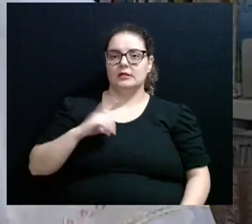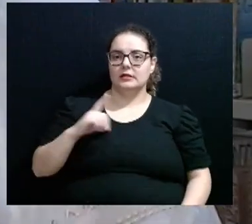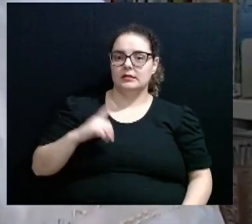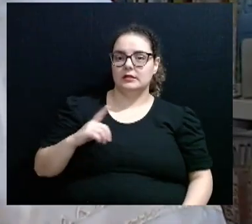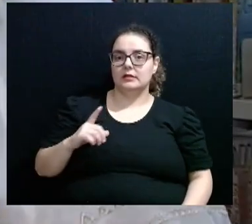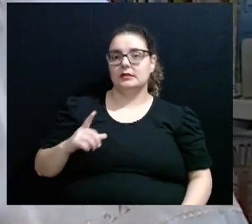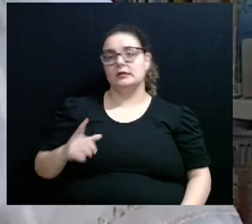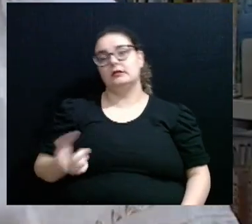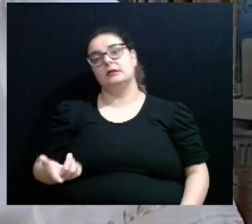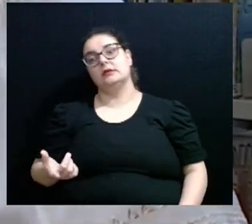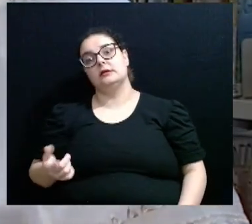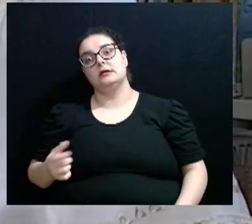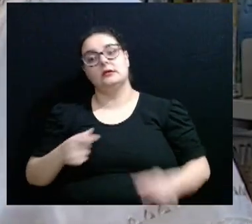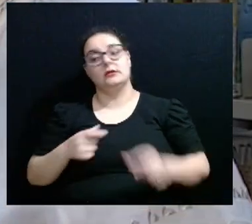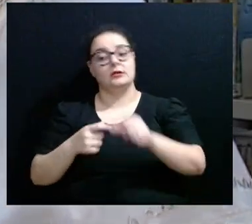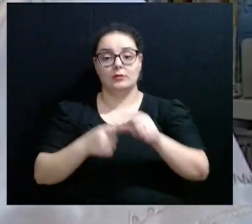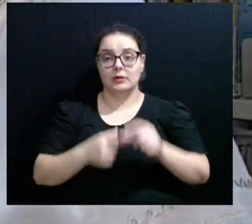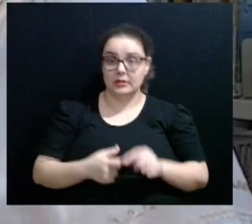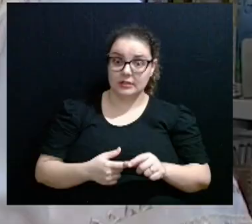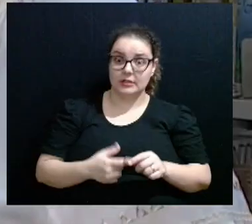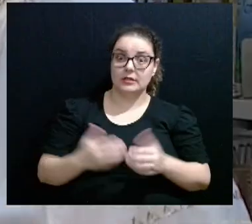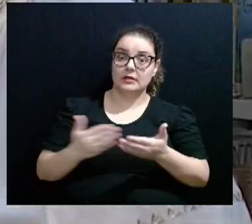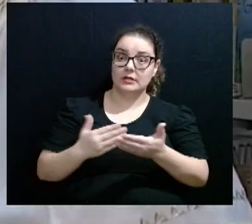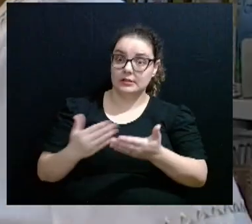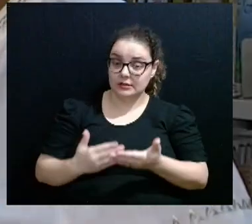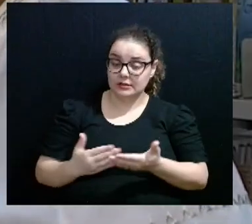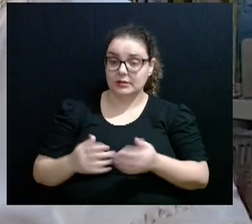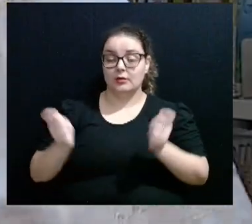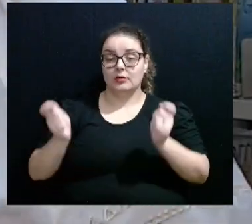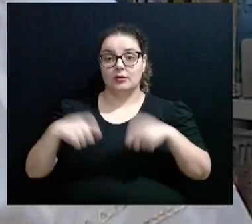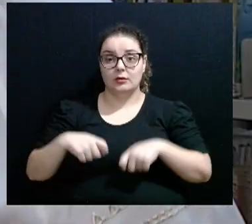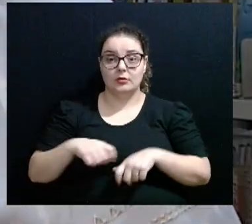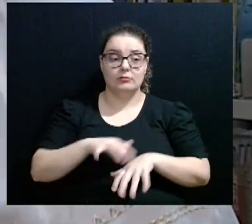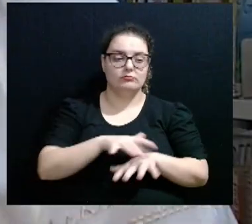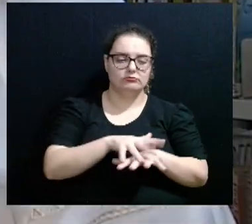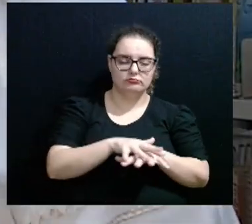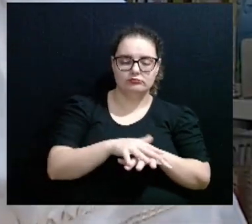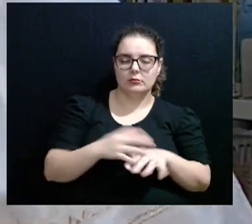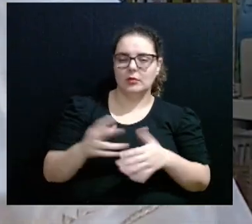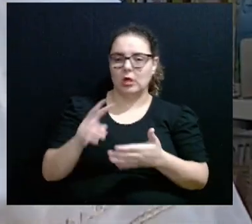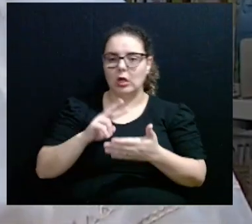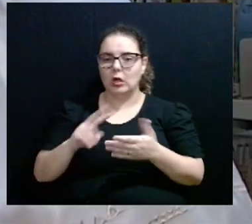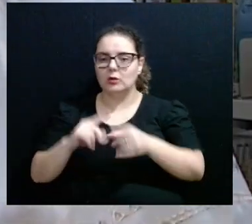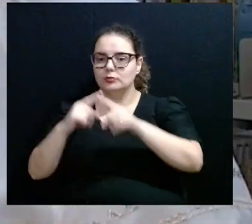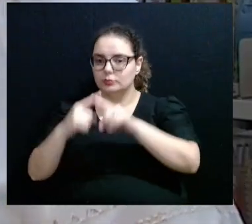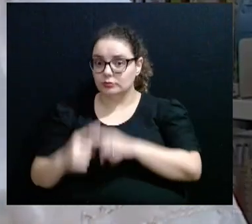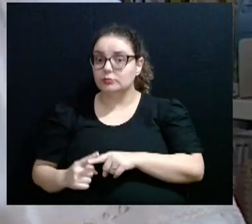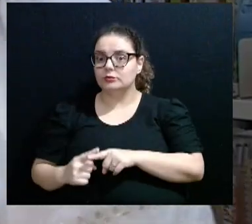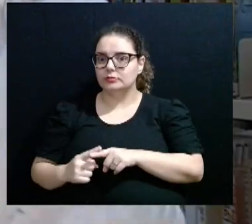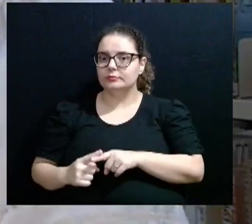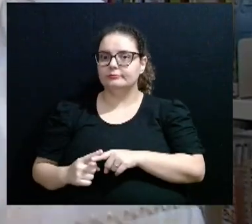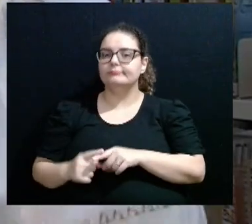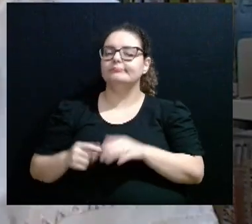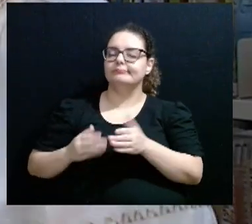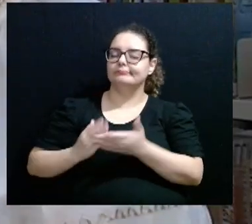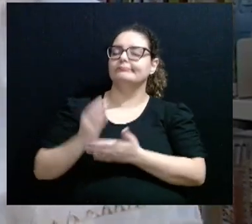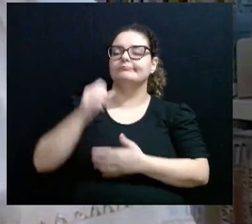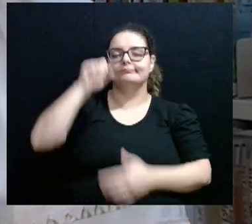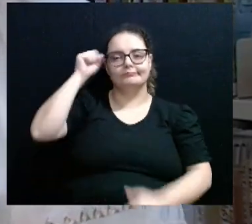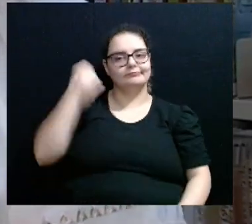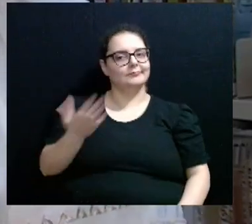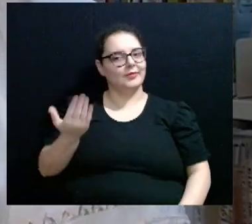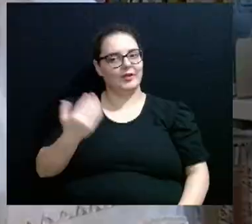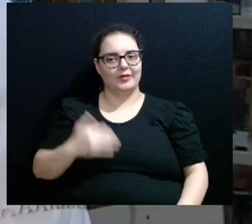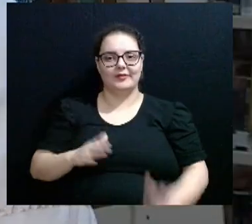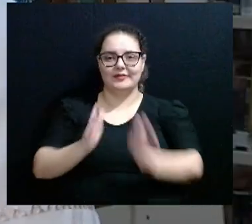quadrinhos. Então, a possibilidade de leitura para quem está com vontade de competir passar no vestibular, é só chegar nas bibliotecas